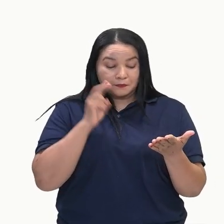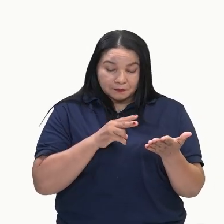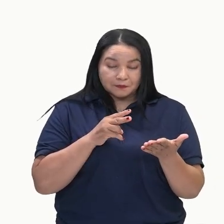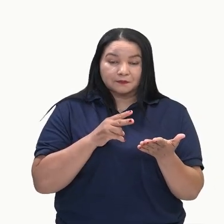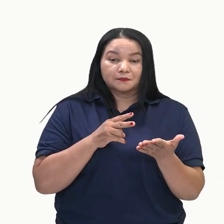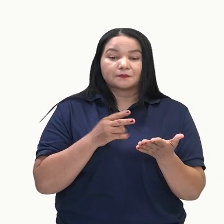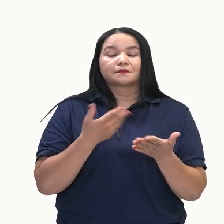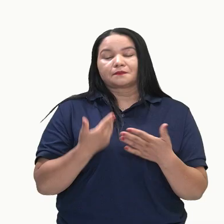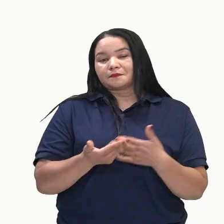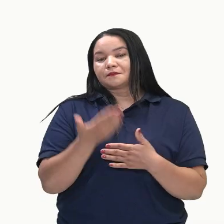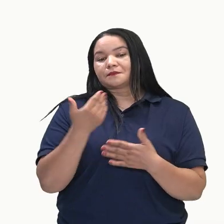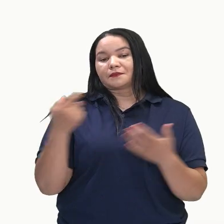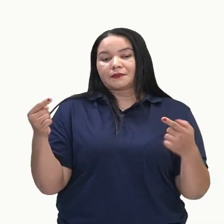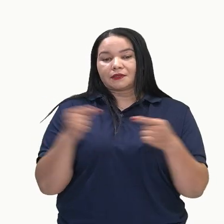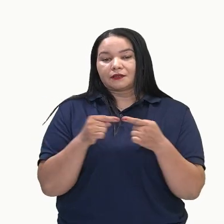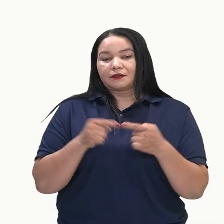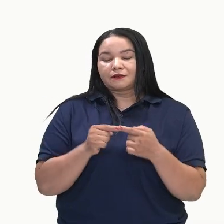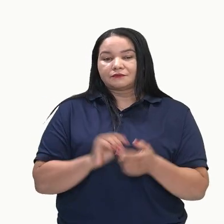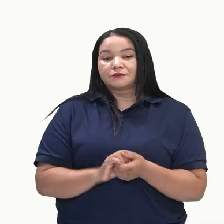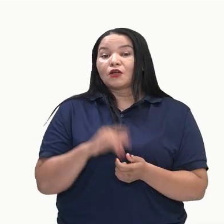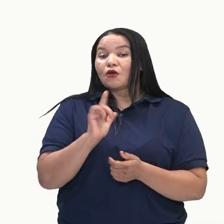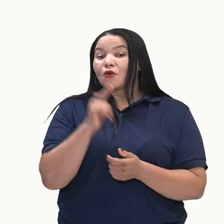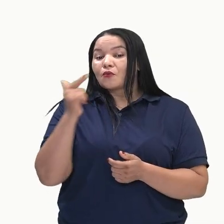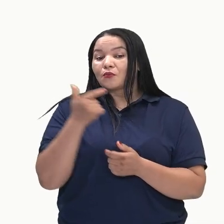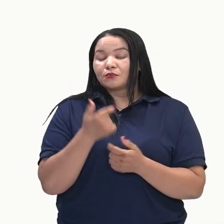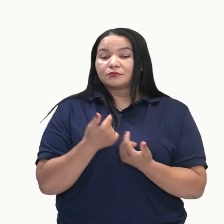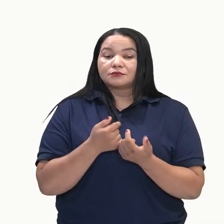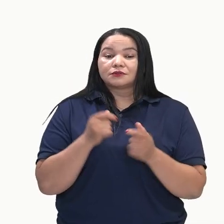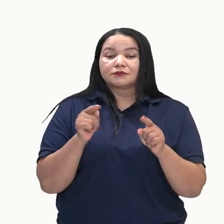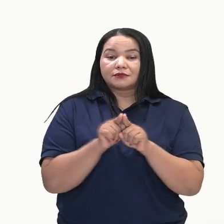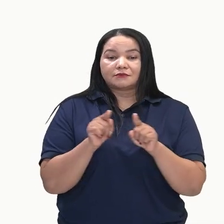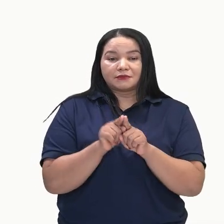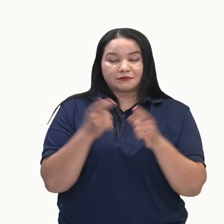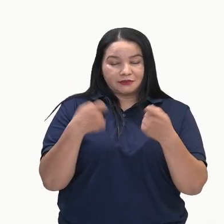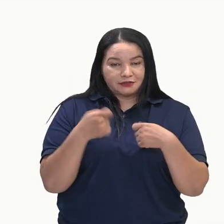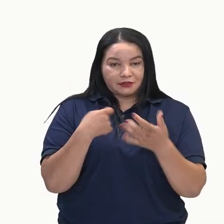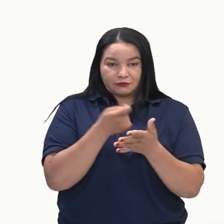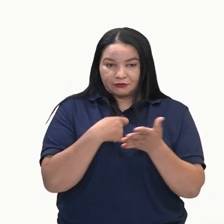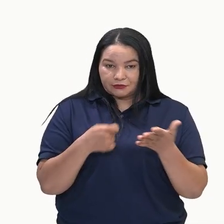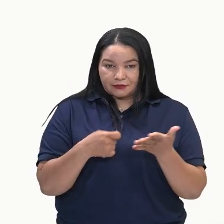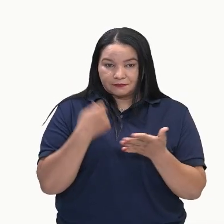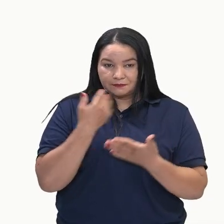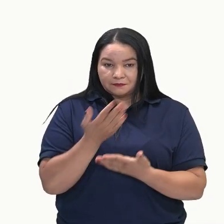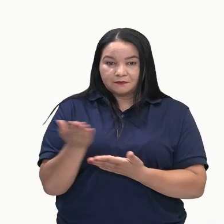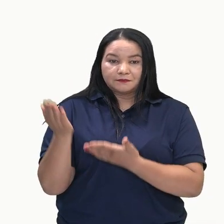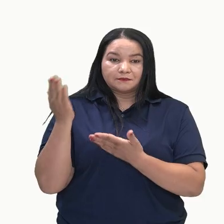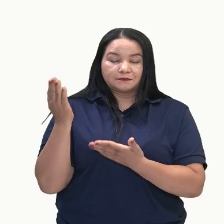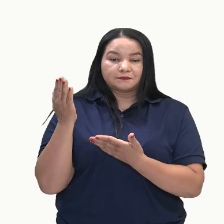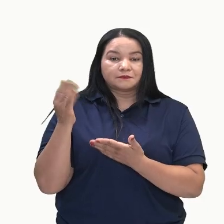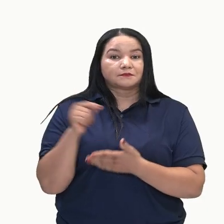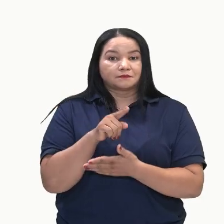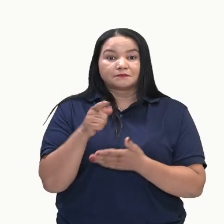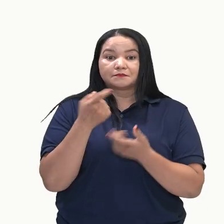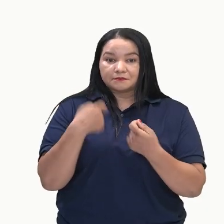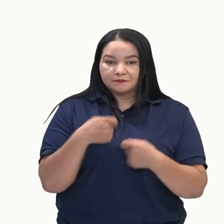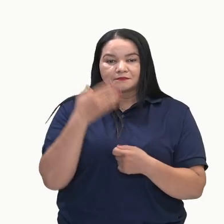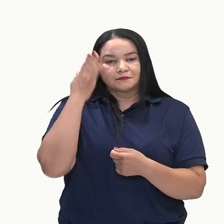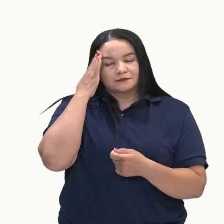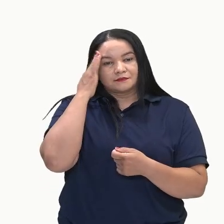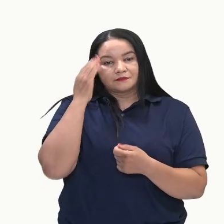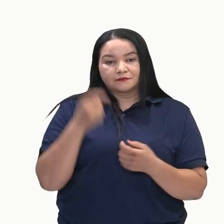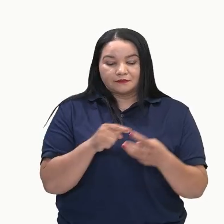há uma outra relação que eu preciso que você anote e que você precisa saber. Está aqui. São